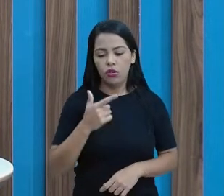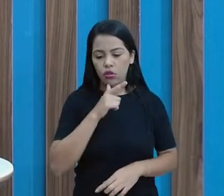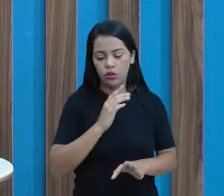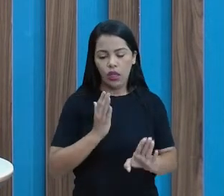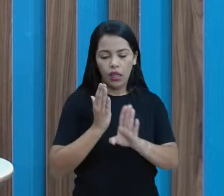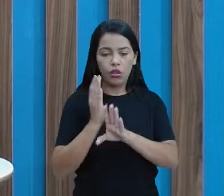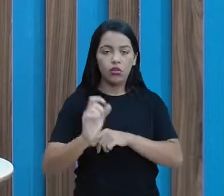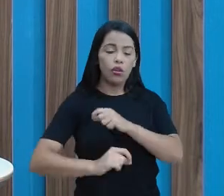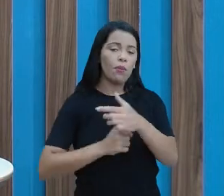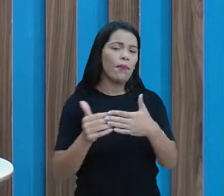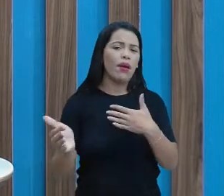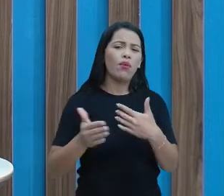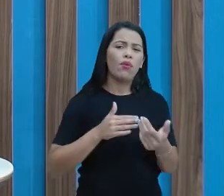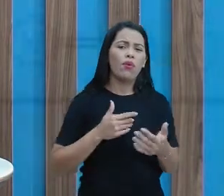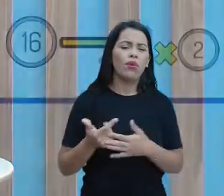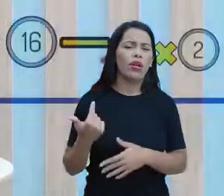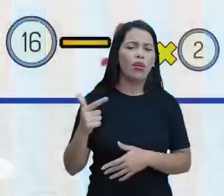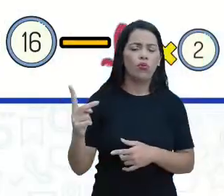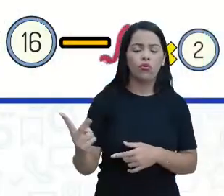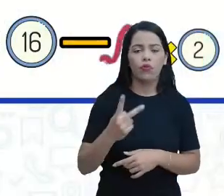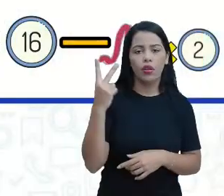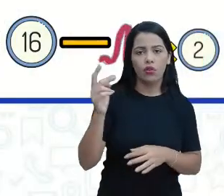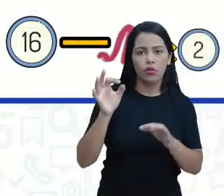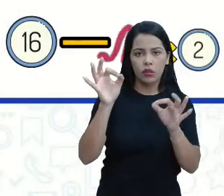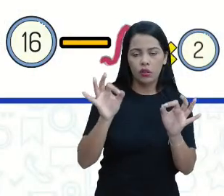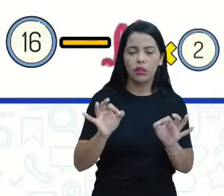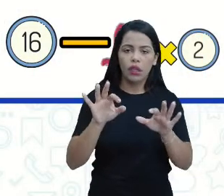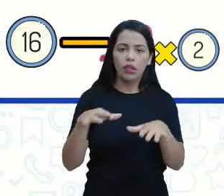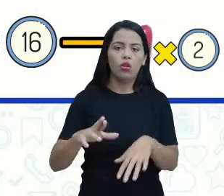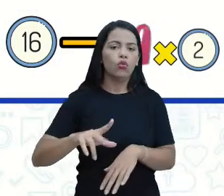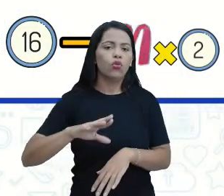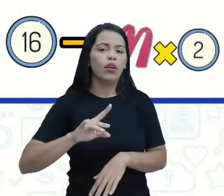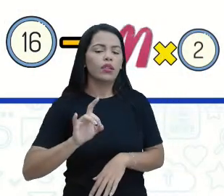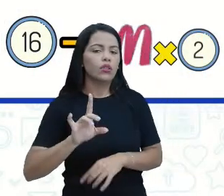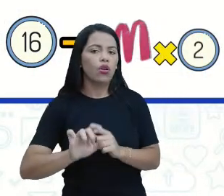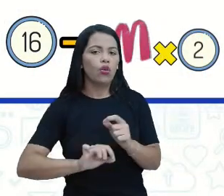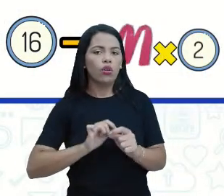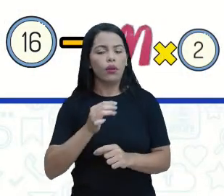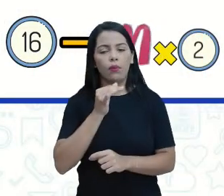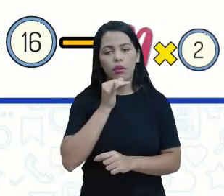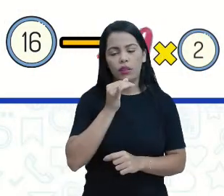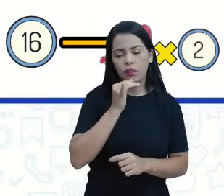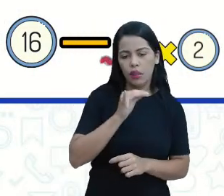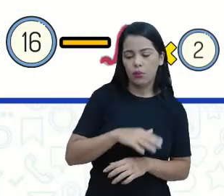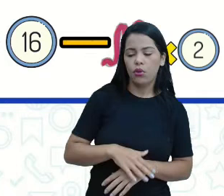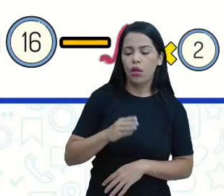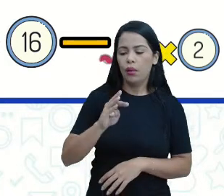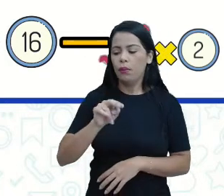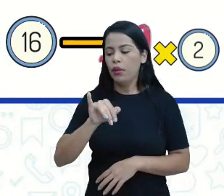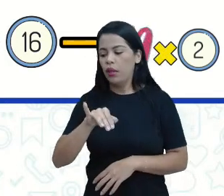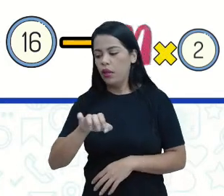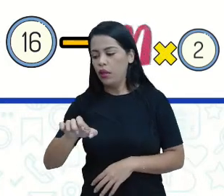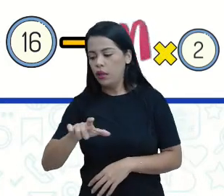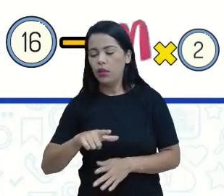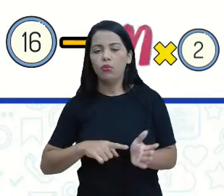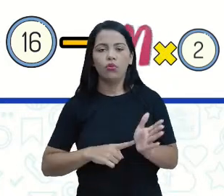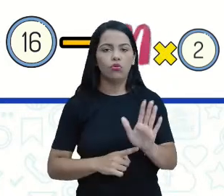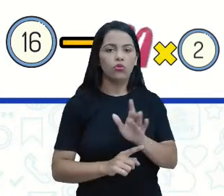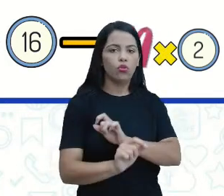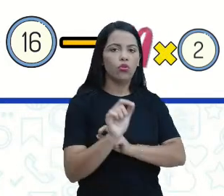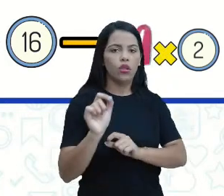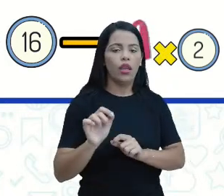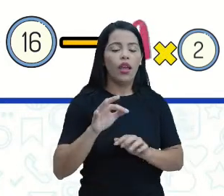encontrar para qualquer outro valor, certo? Não só como aquele exemplo que Briane colocou ali da farinha e dos